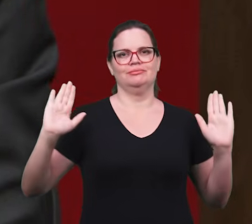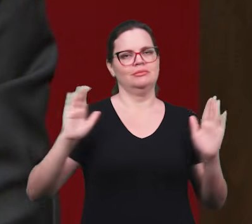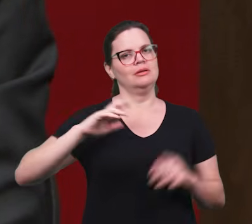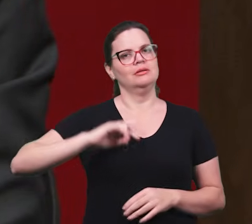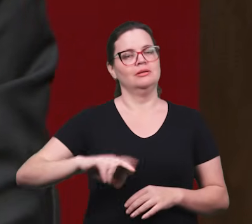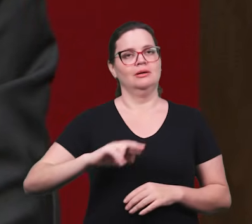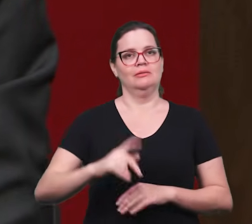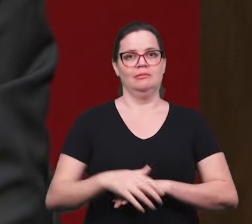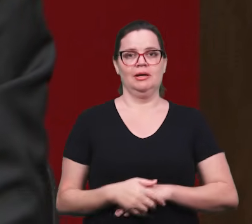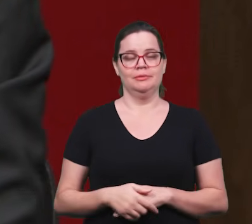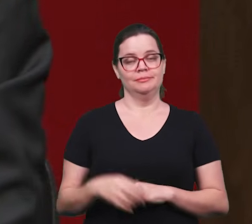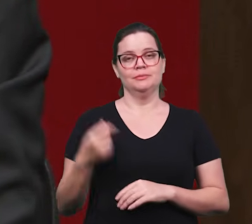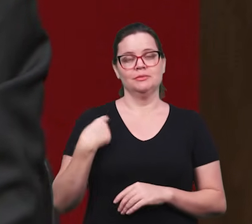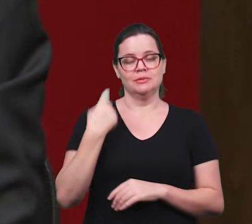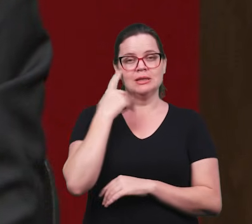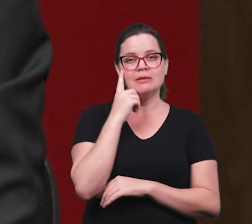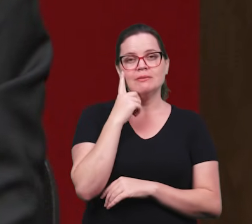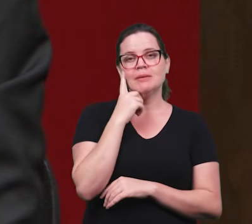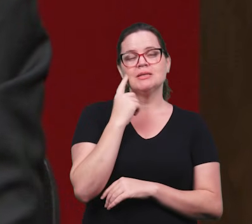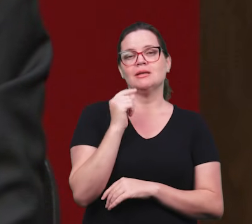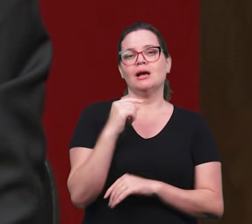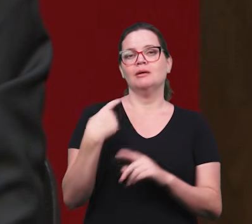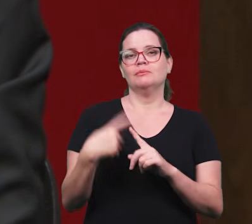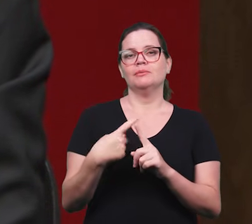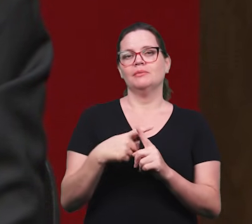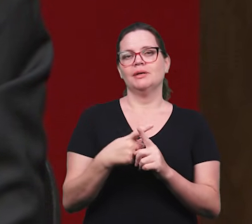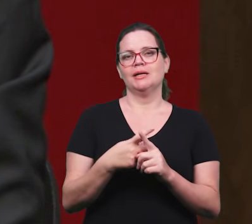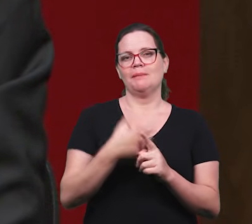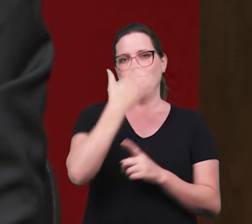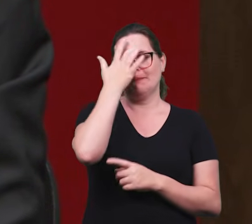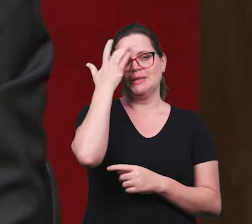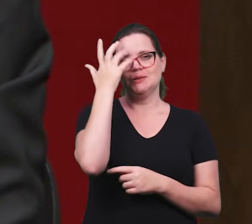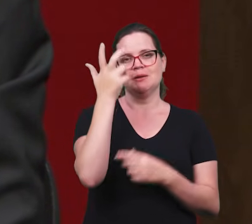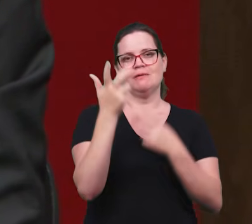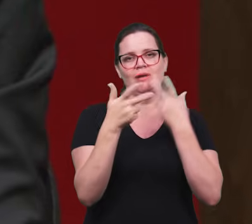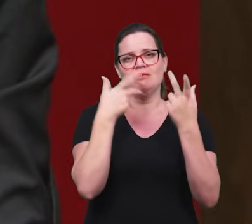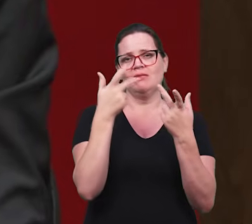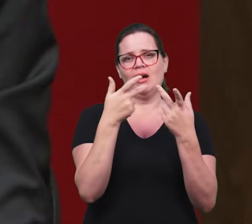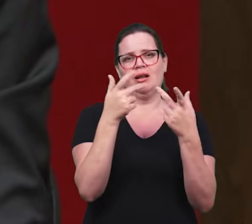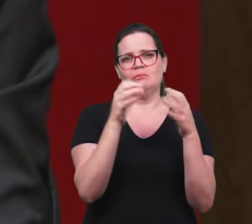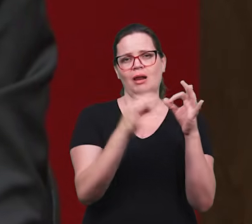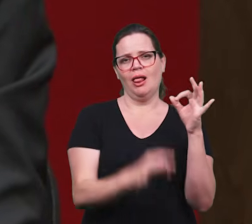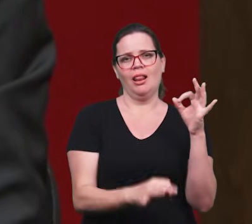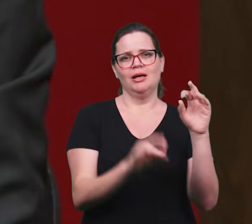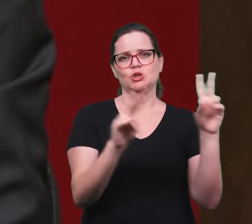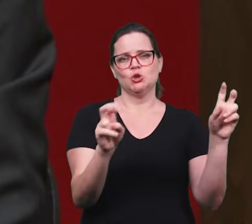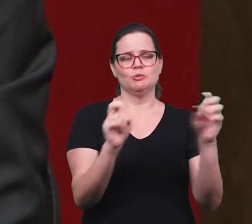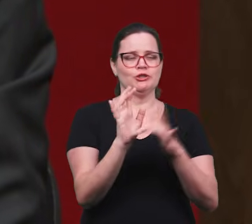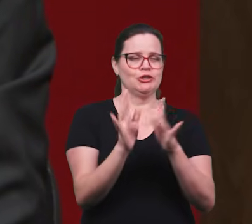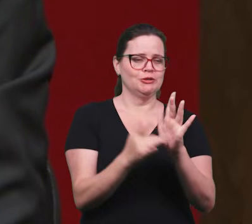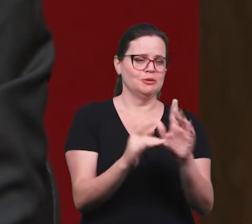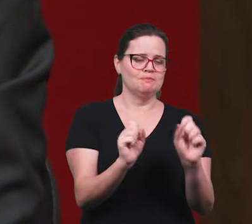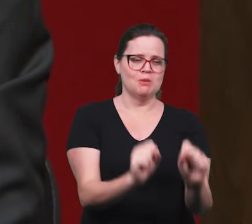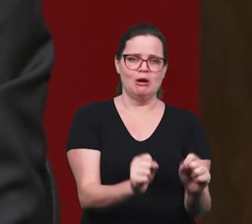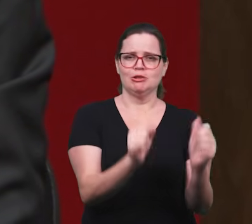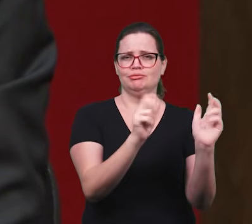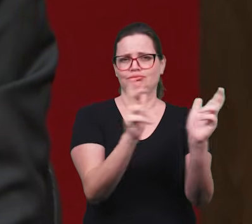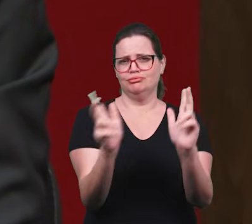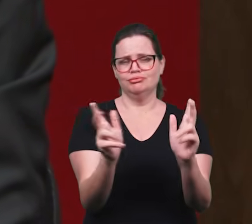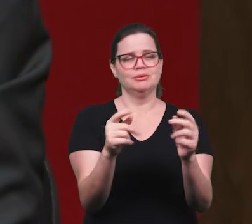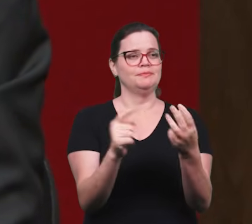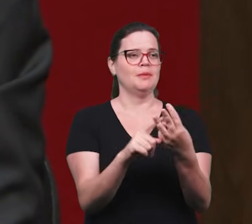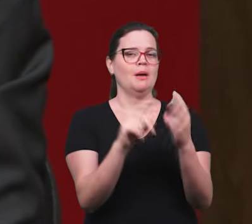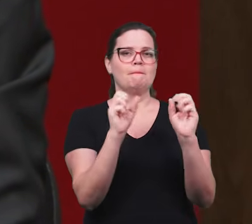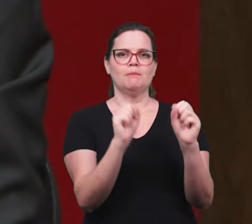muitos podem dizer muitas coisas. Eles podem falar a respeito de Jesus, dizer